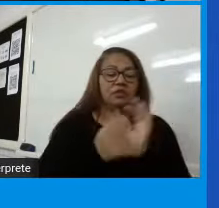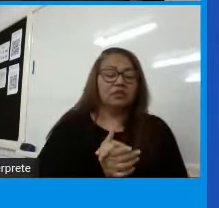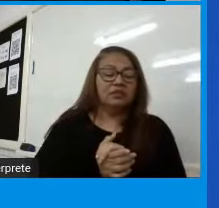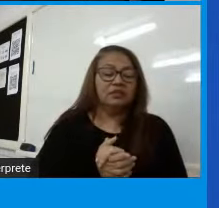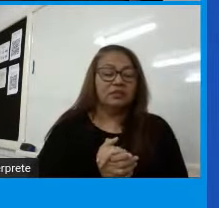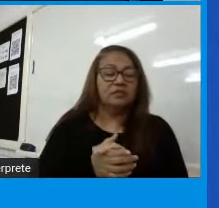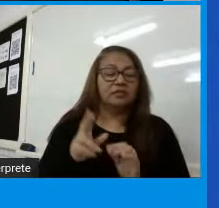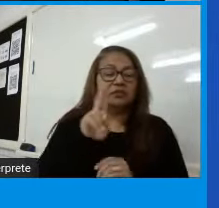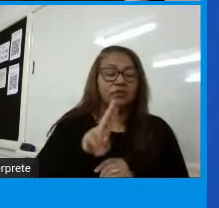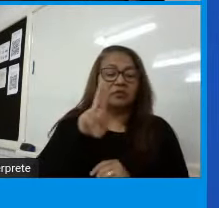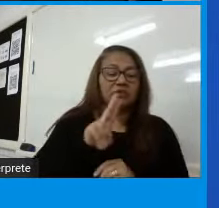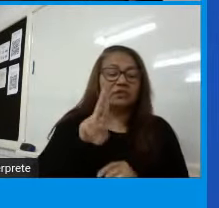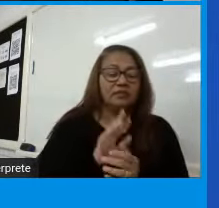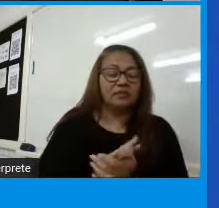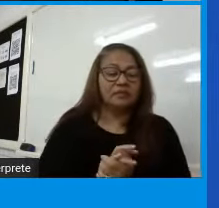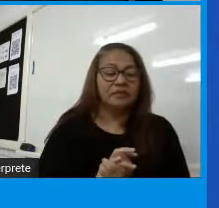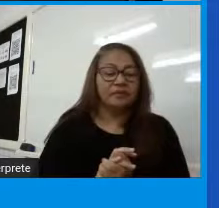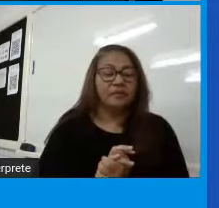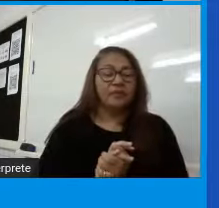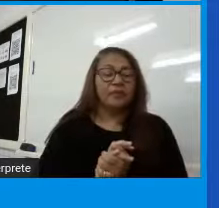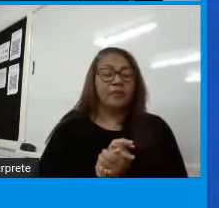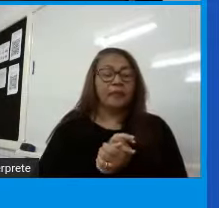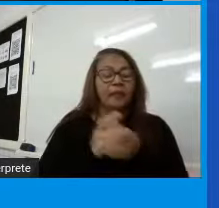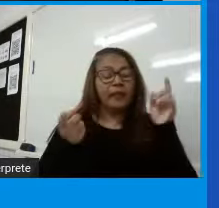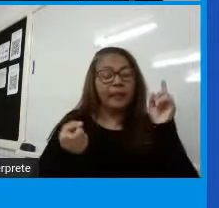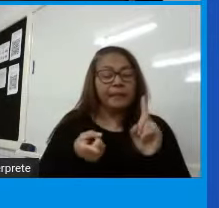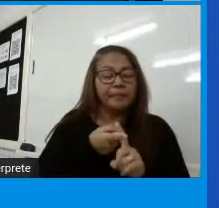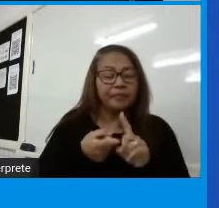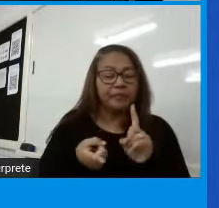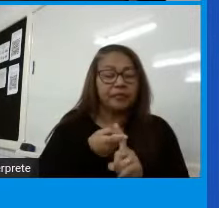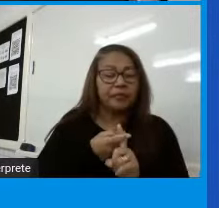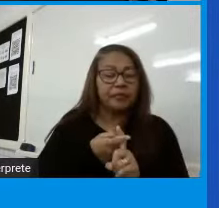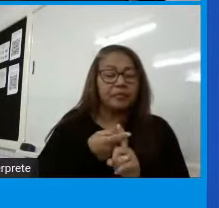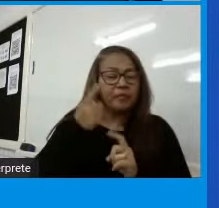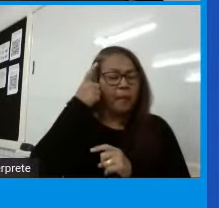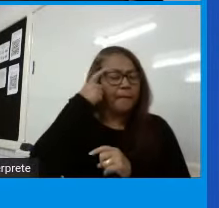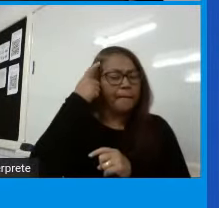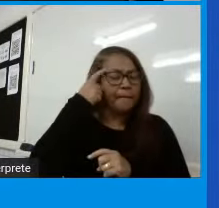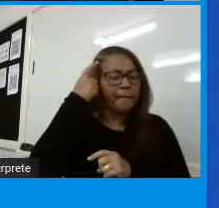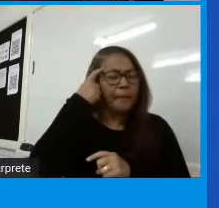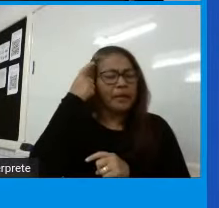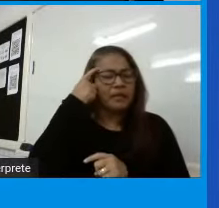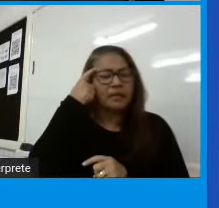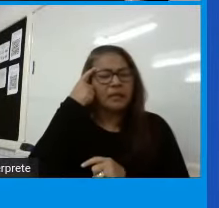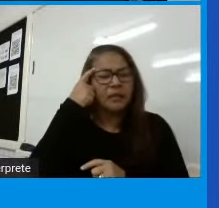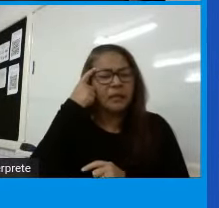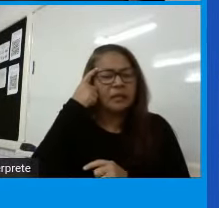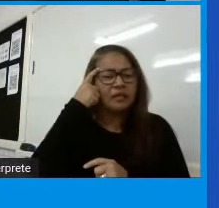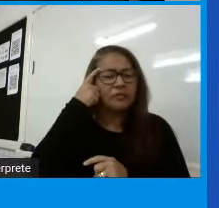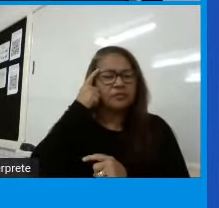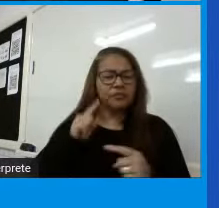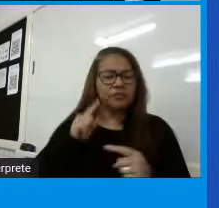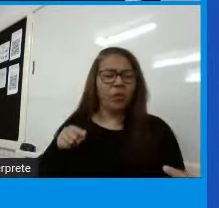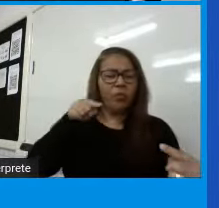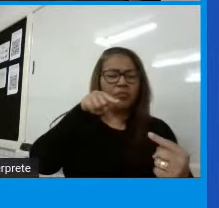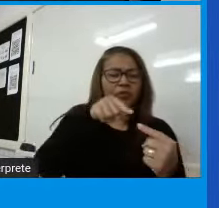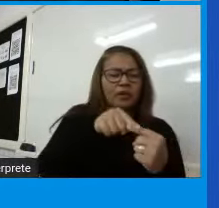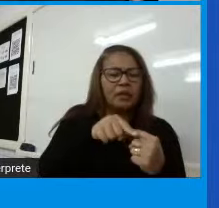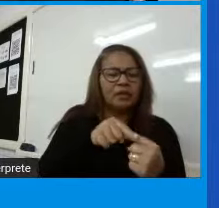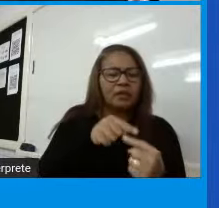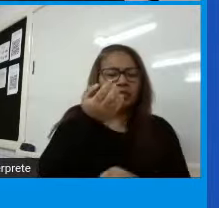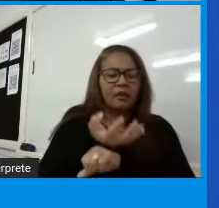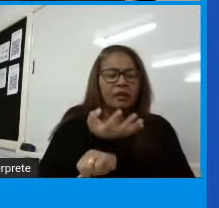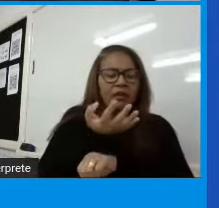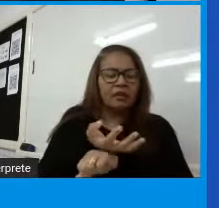E, obviamente, sempre refletir sobre os objetivos da disciplina e o público-alvo. Então, para mim, a postura docente, no que